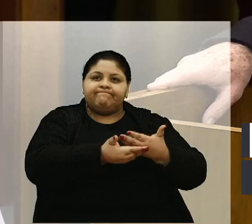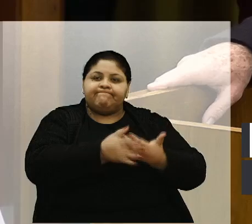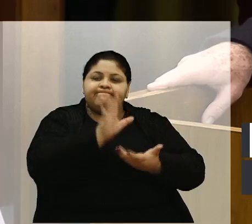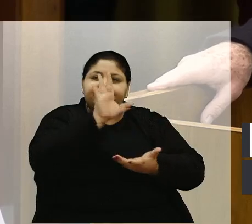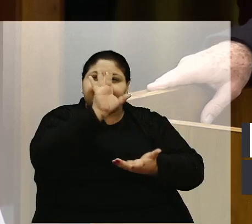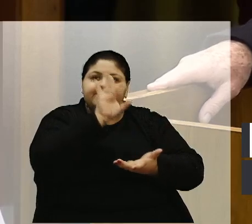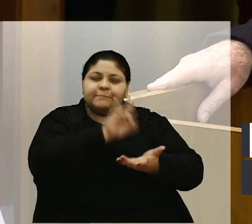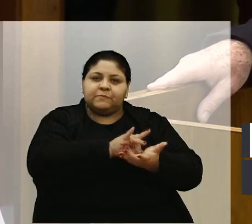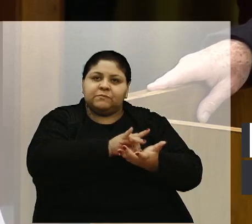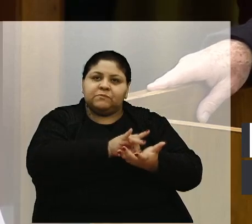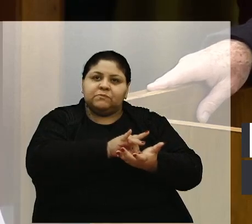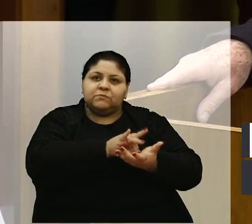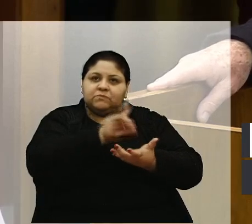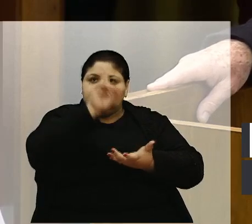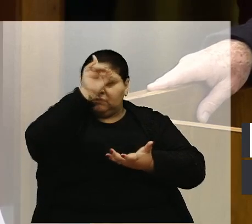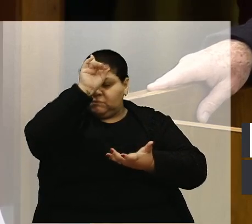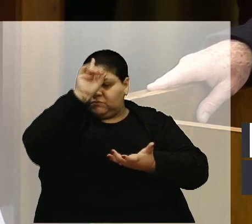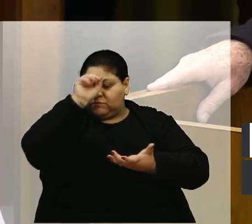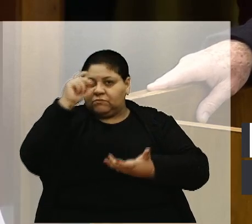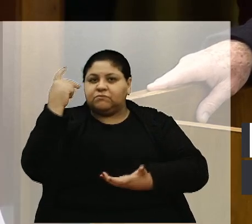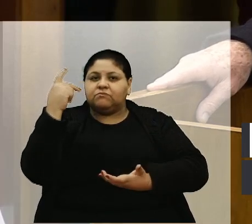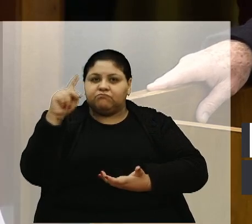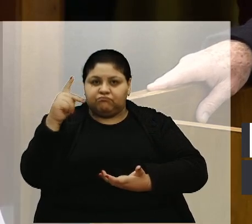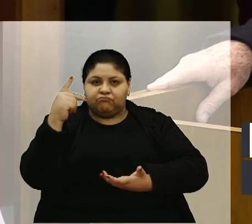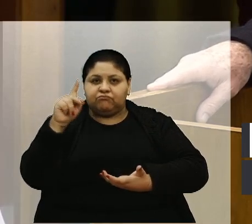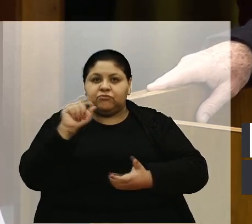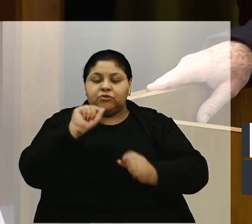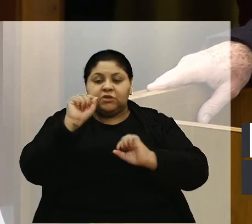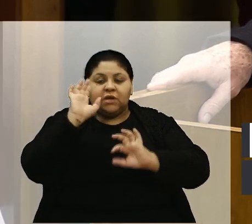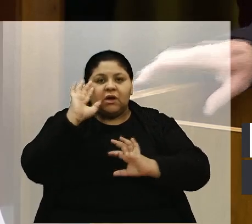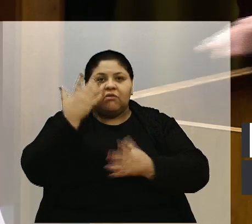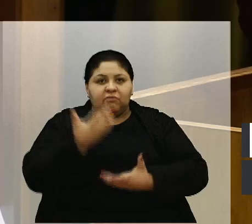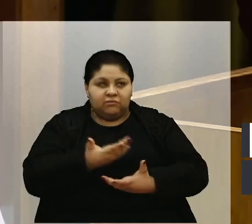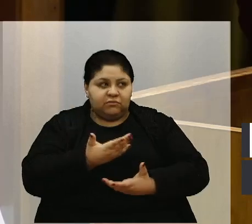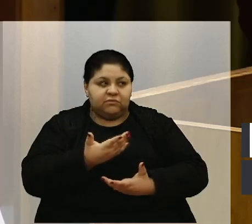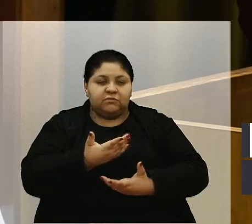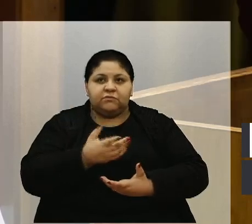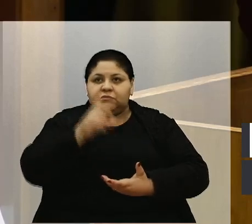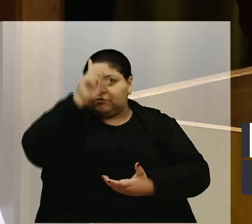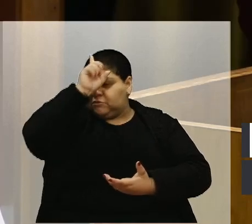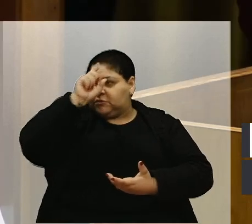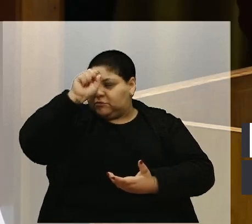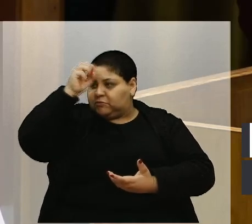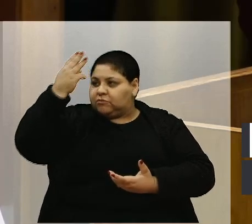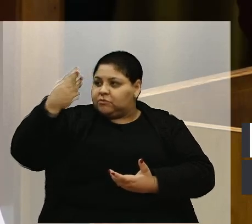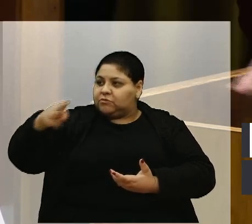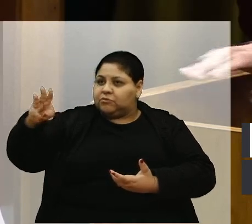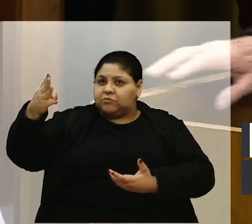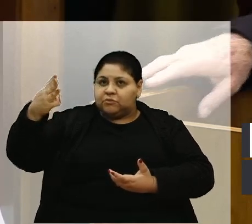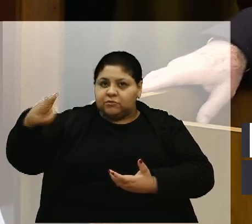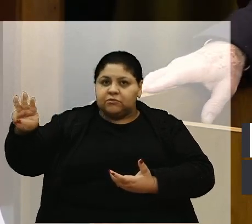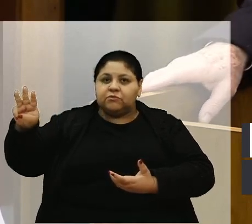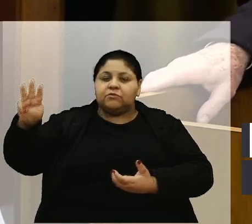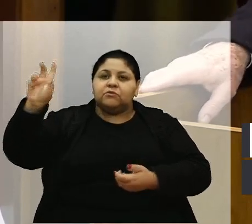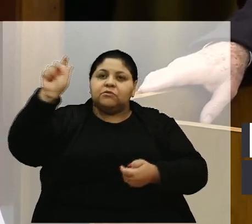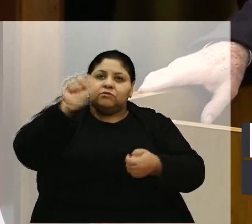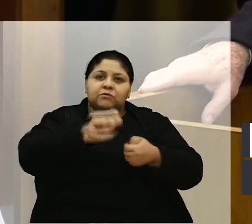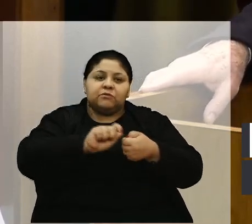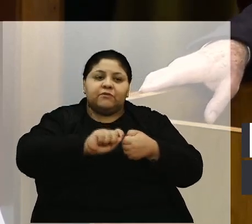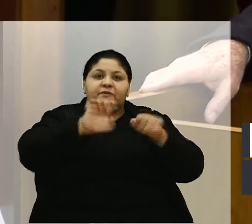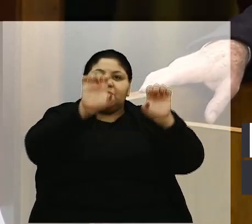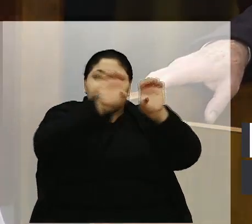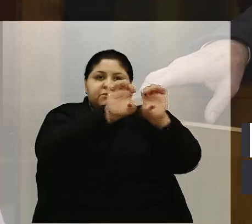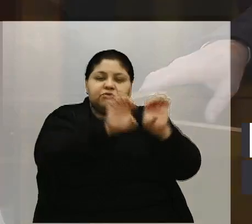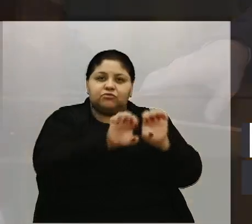definitivamente no Hospital Pompeia. E foi como aconteceu. E o Virvi Ramos fez uma